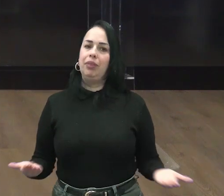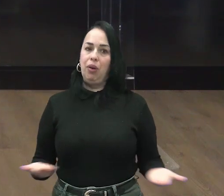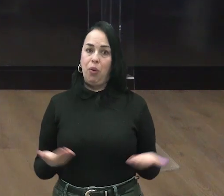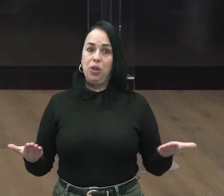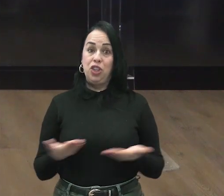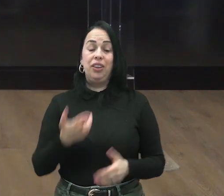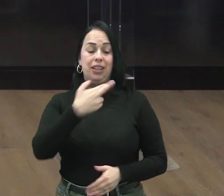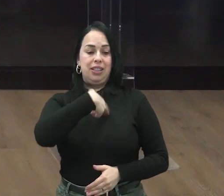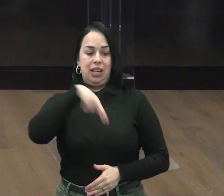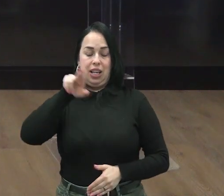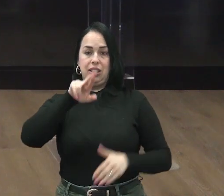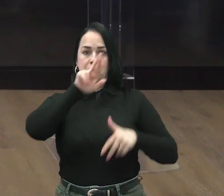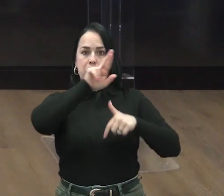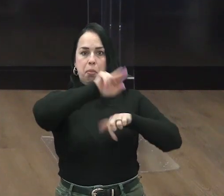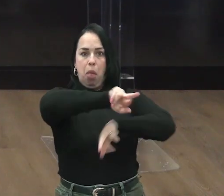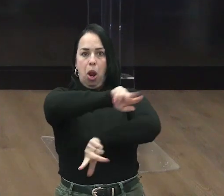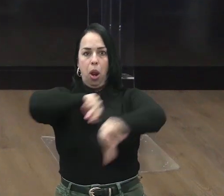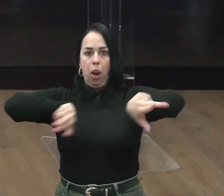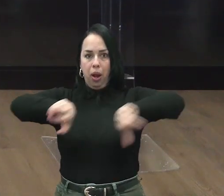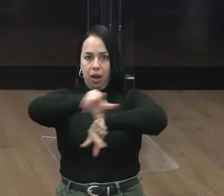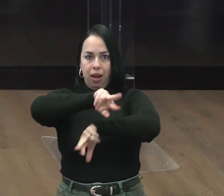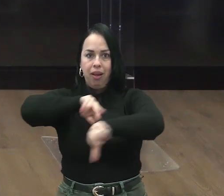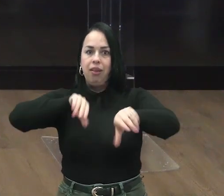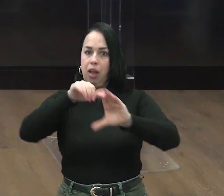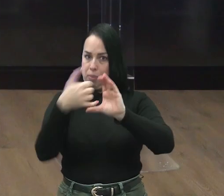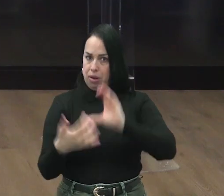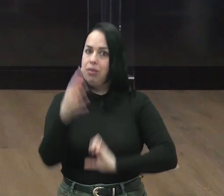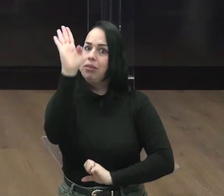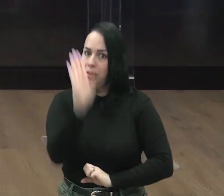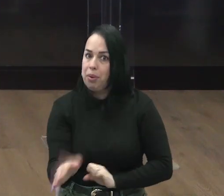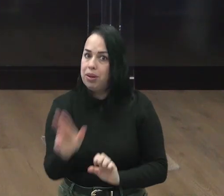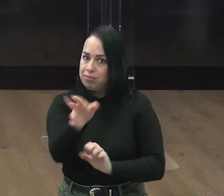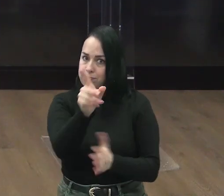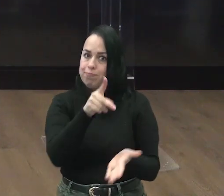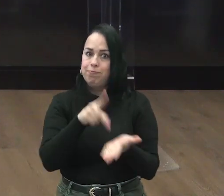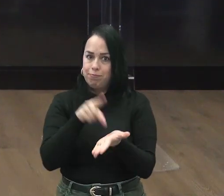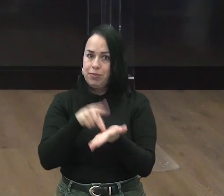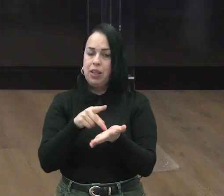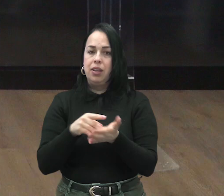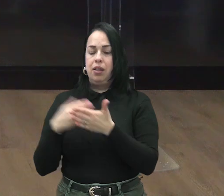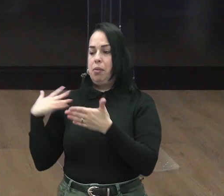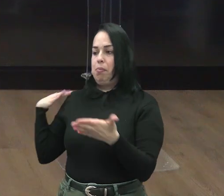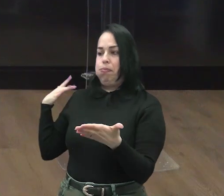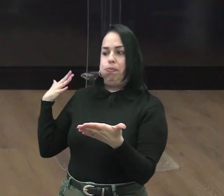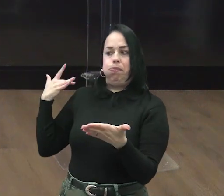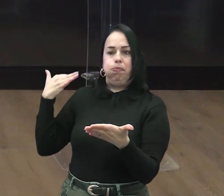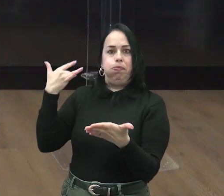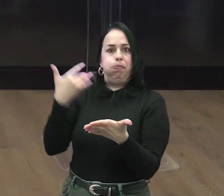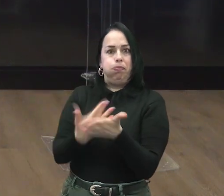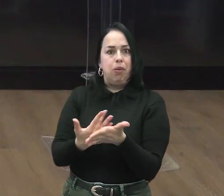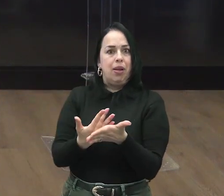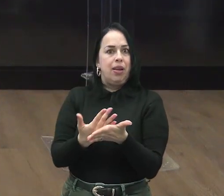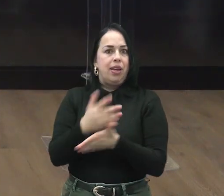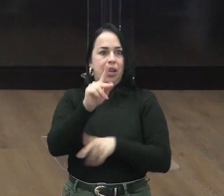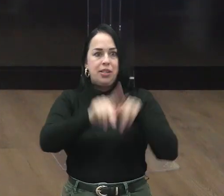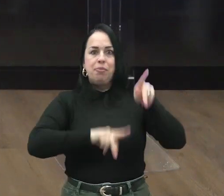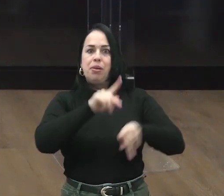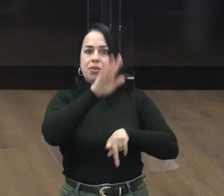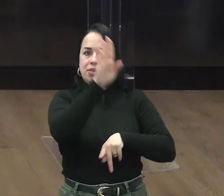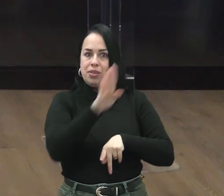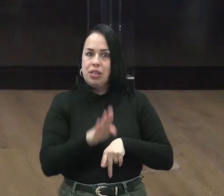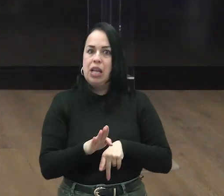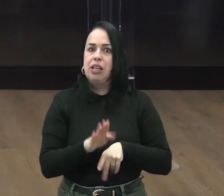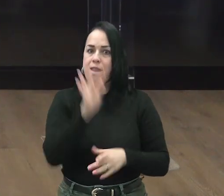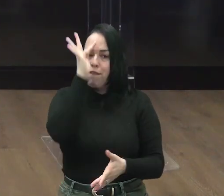diversidade religiosa é uma das características do Brasil, você há de concordar comigo, né? E nos últimos anos, a forma como os